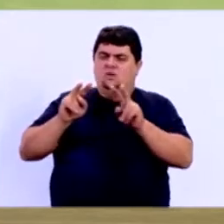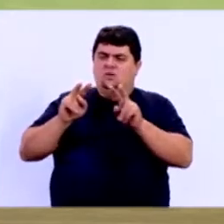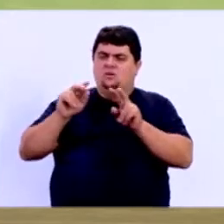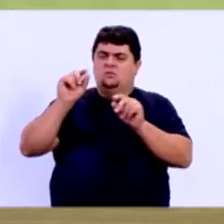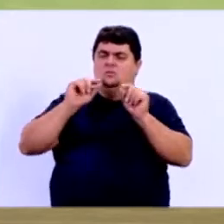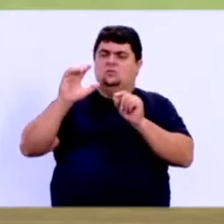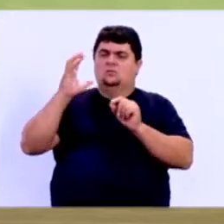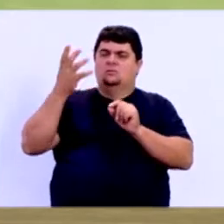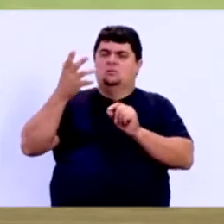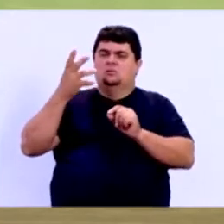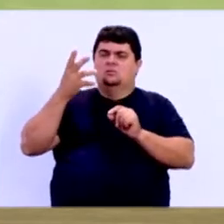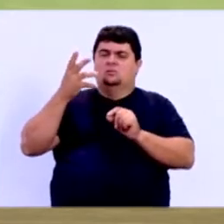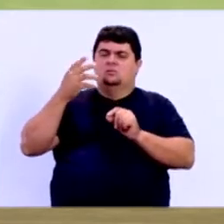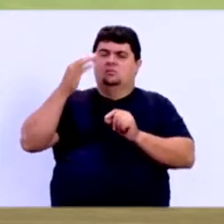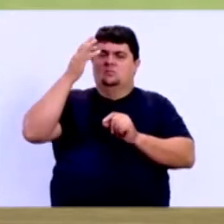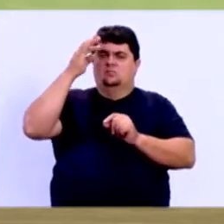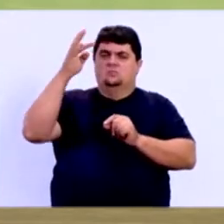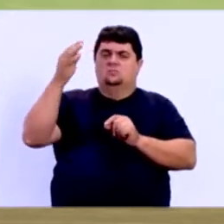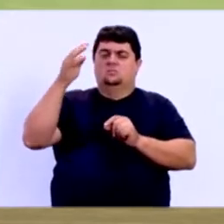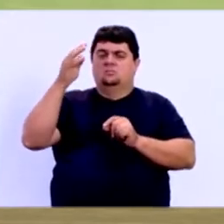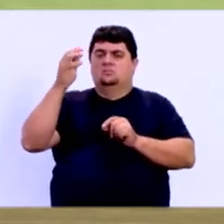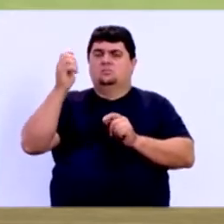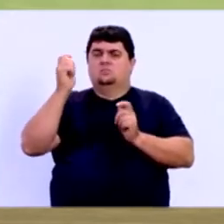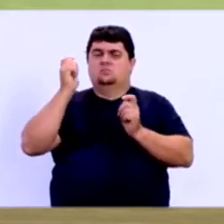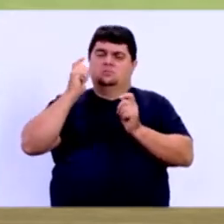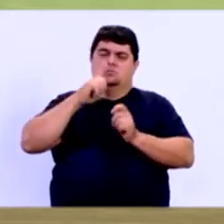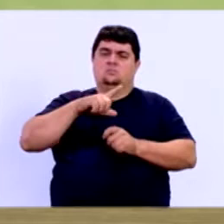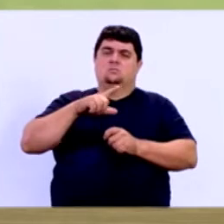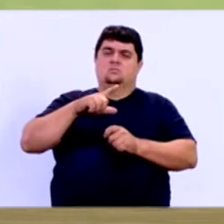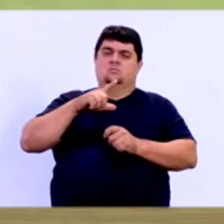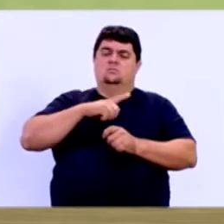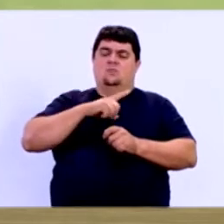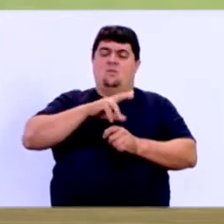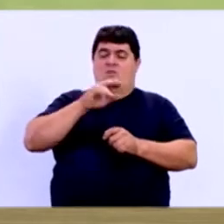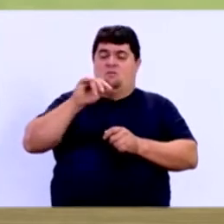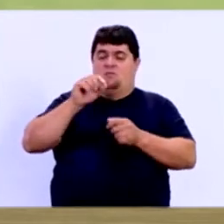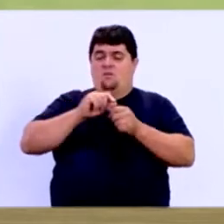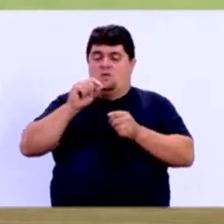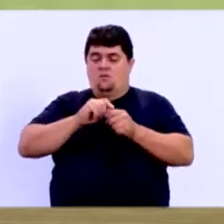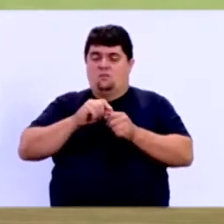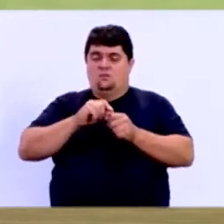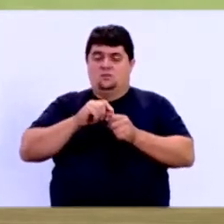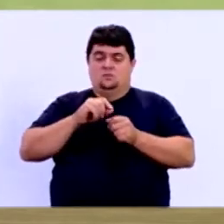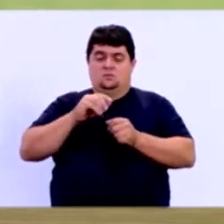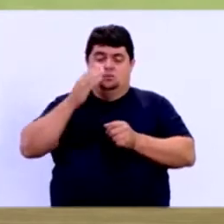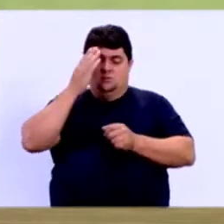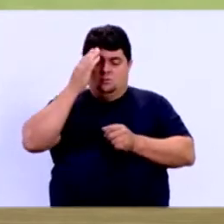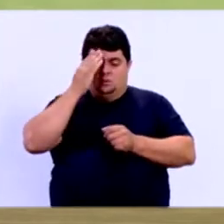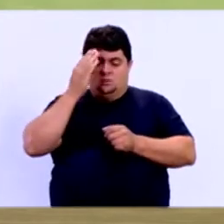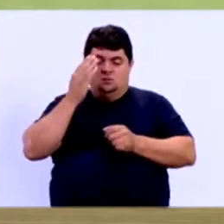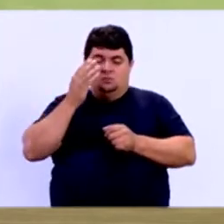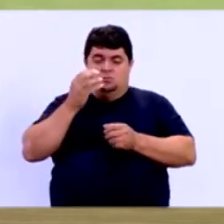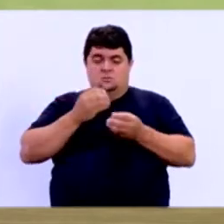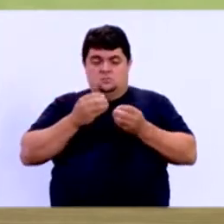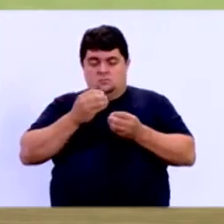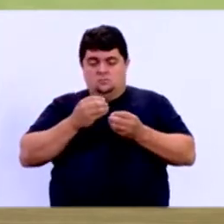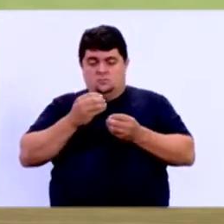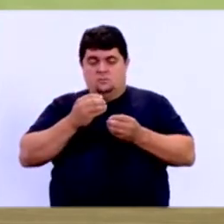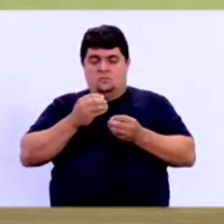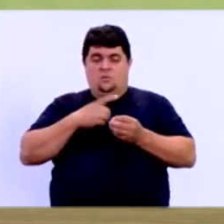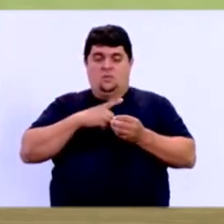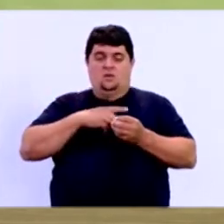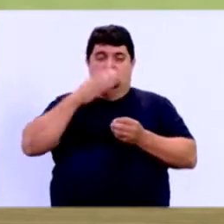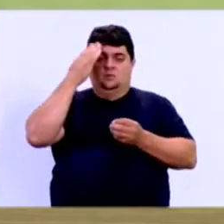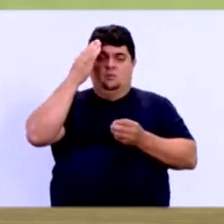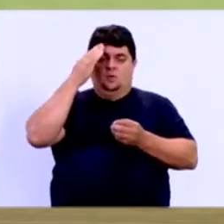que estão elaborando o planejamento estratégico, geralmente a longo prazo, vão fazer essas leituras de cenários. O que elas vão analisar? Ambiente